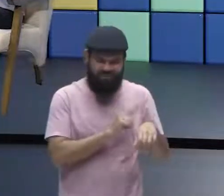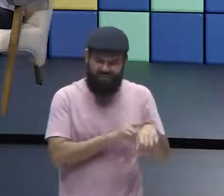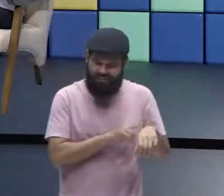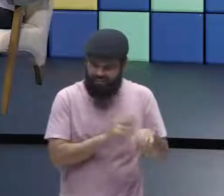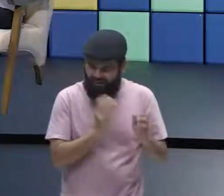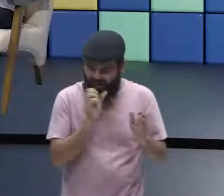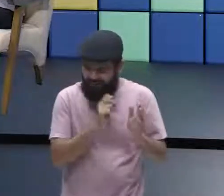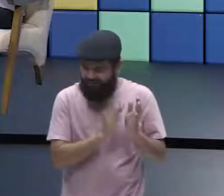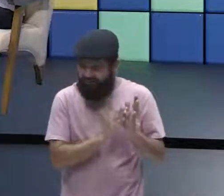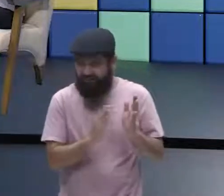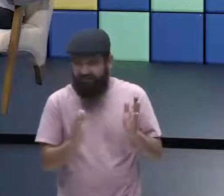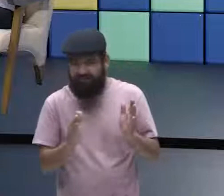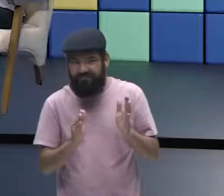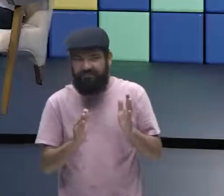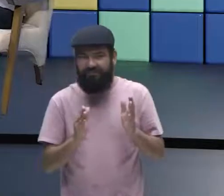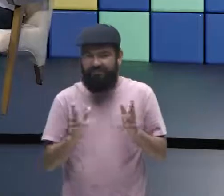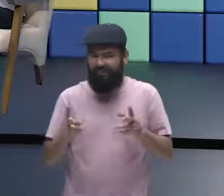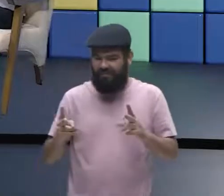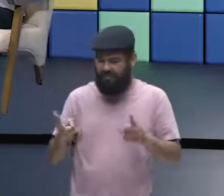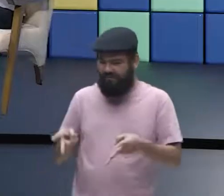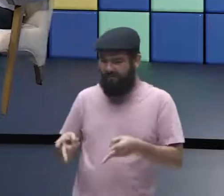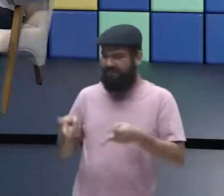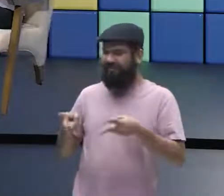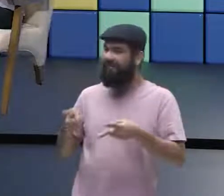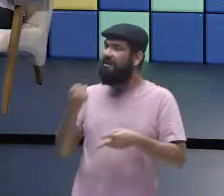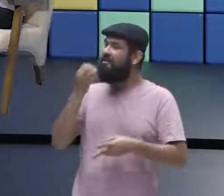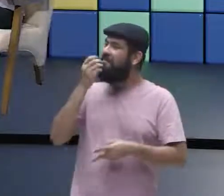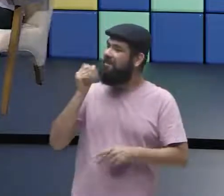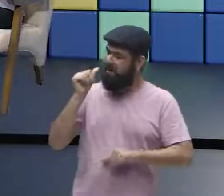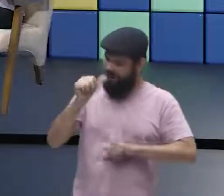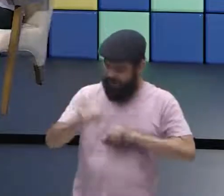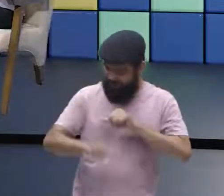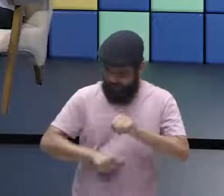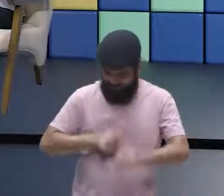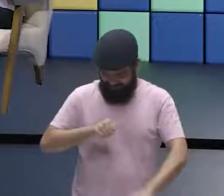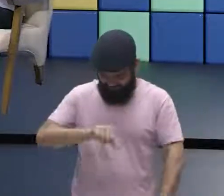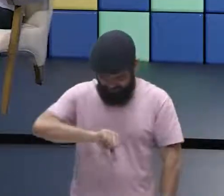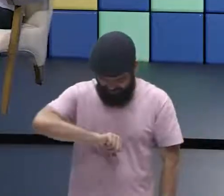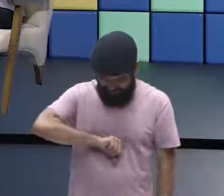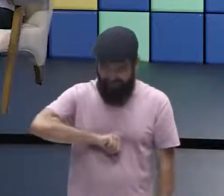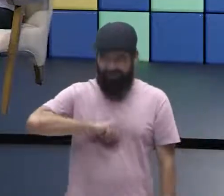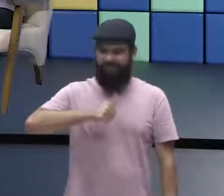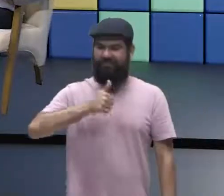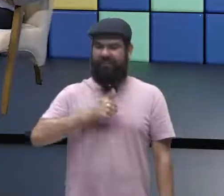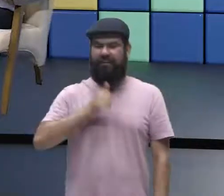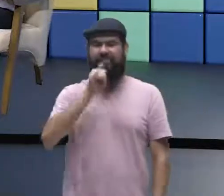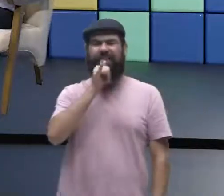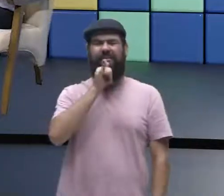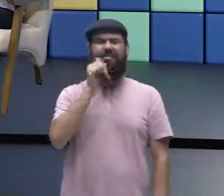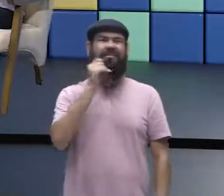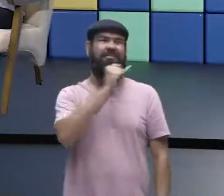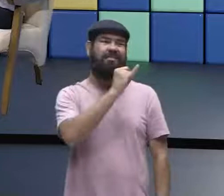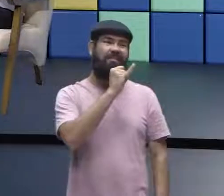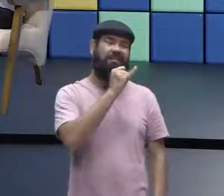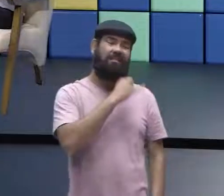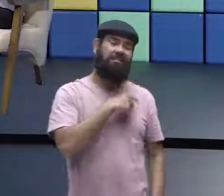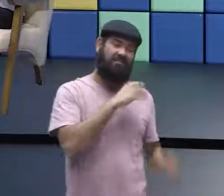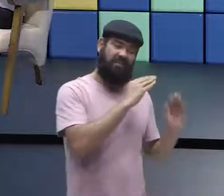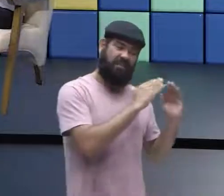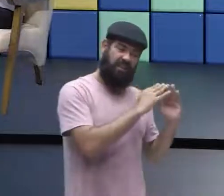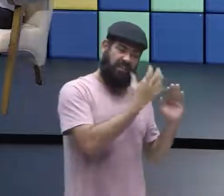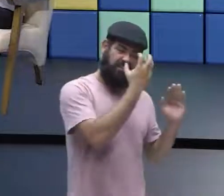assim dizer, perceber o quanto me fez bem ir pra academia. Porque se eu tivesse vindo direto pro trabalho, alguma coisa assim nesse sentido,